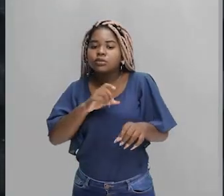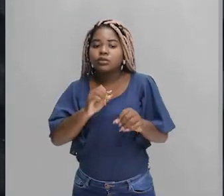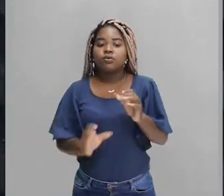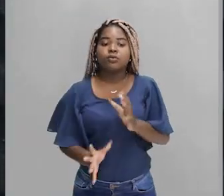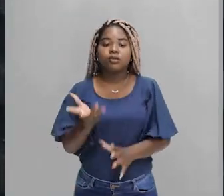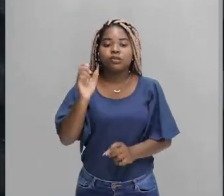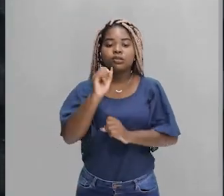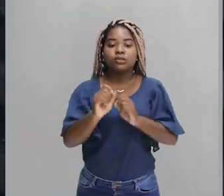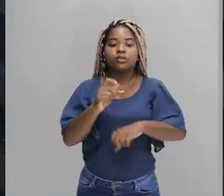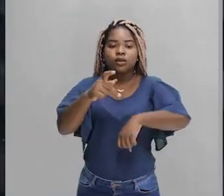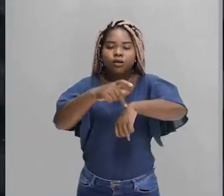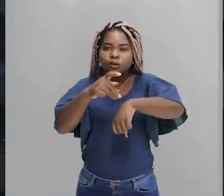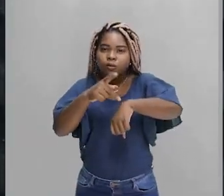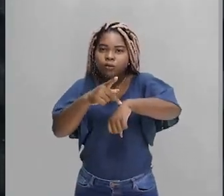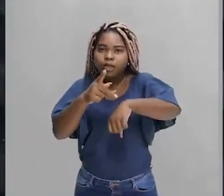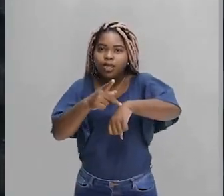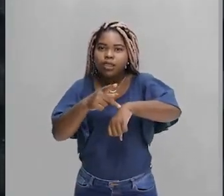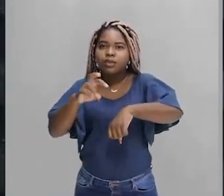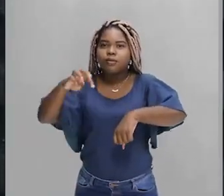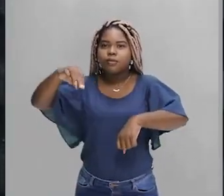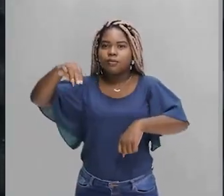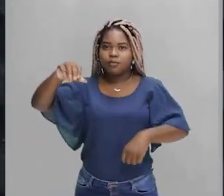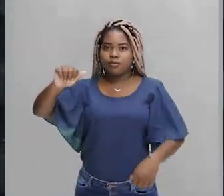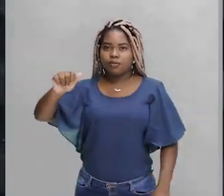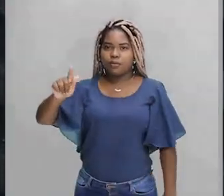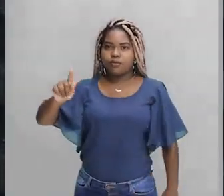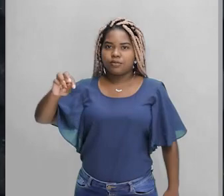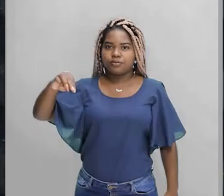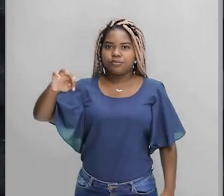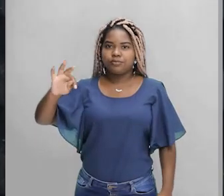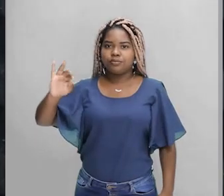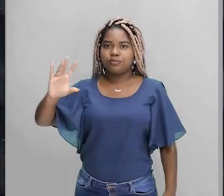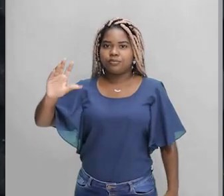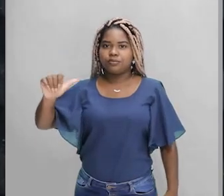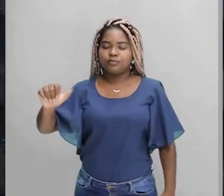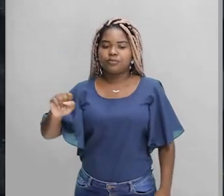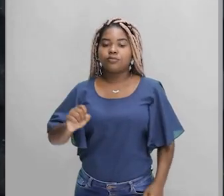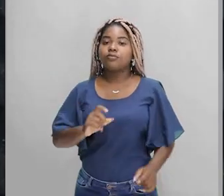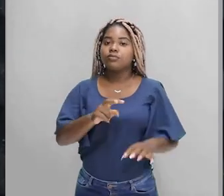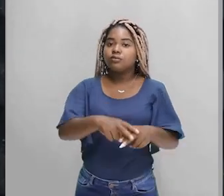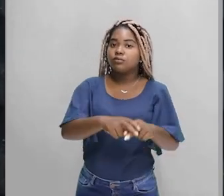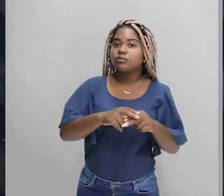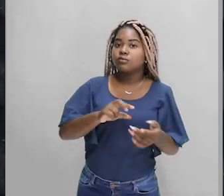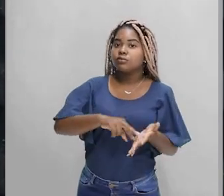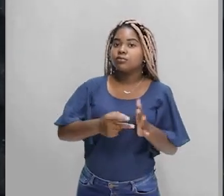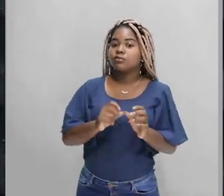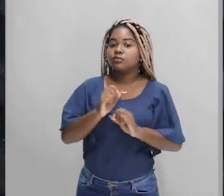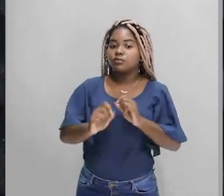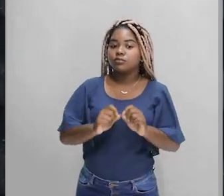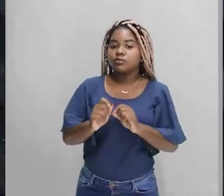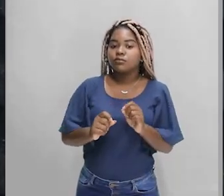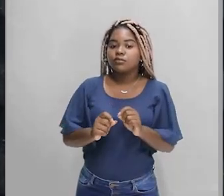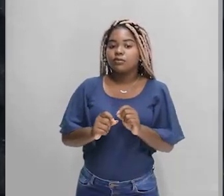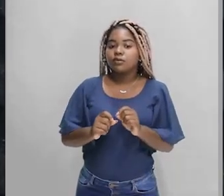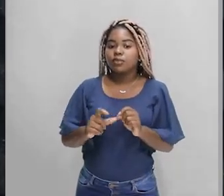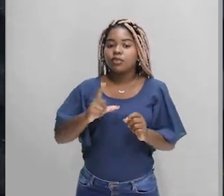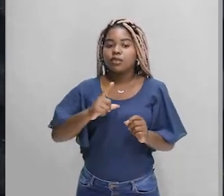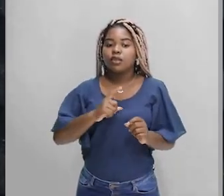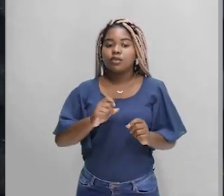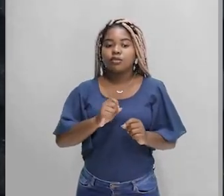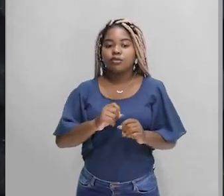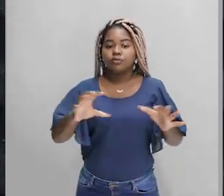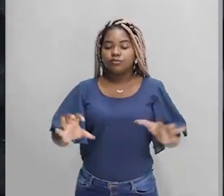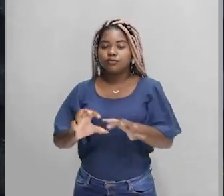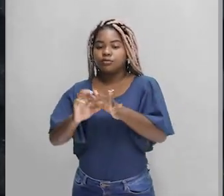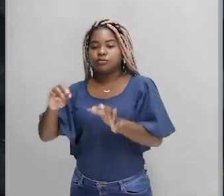de rochas magmáticas, galera, tá? Ou seja, rochas que se formaram a partir da consolidação do magma. E aí que vai